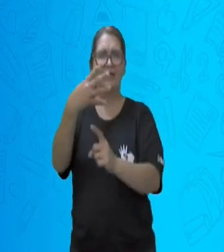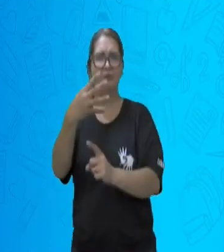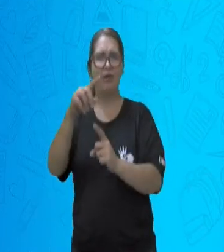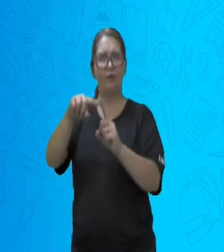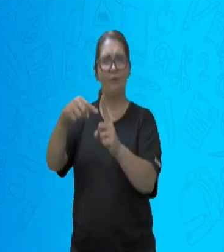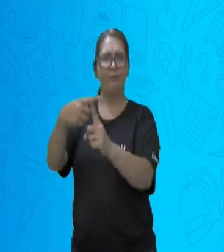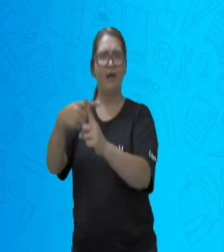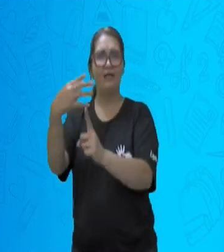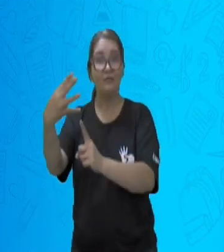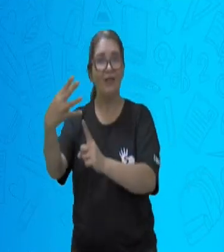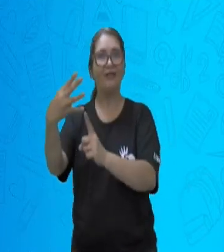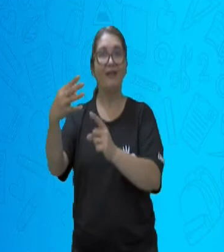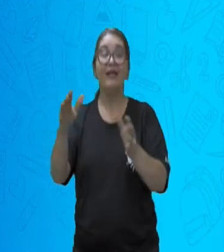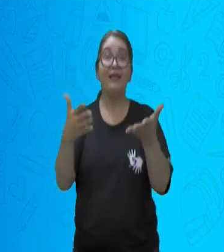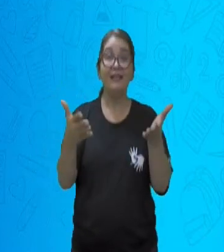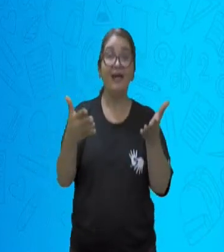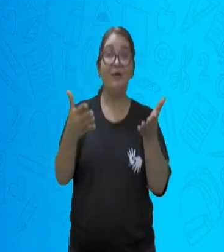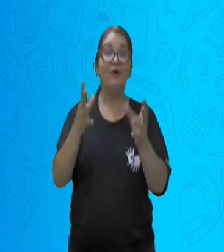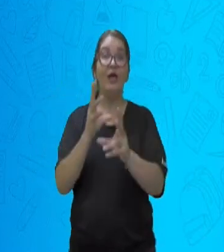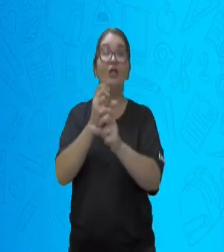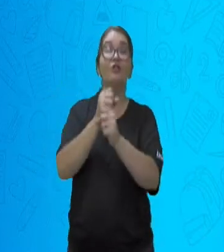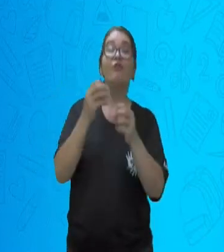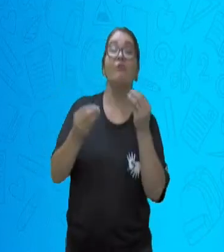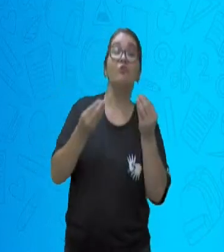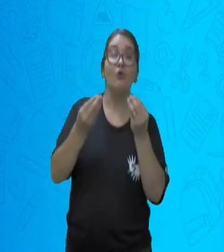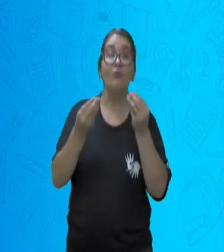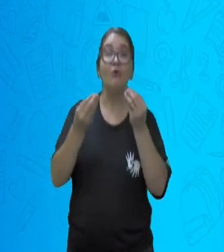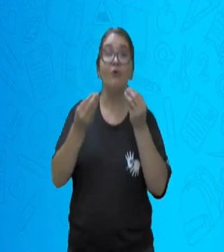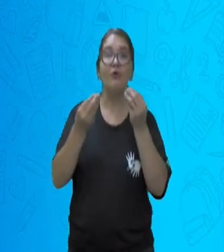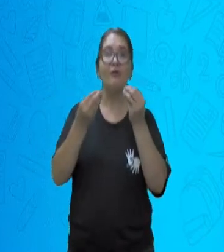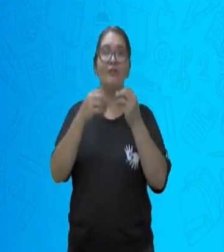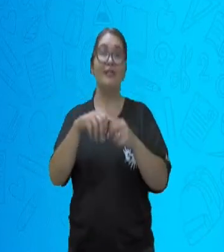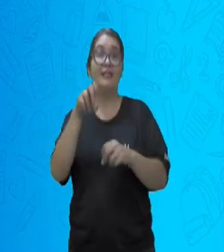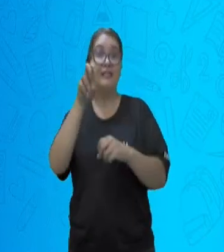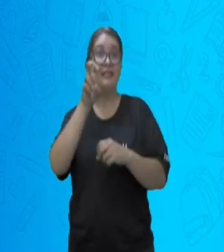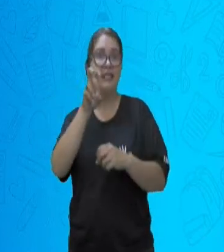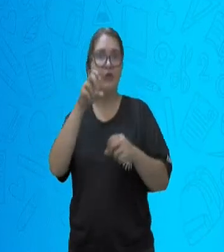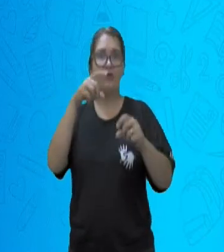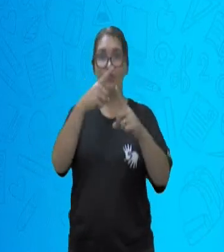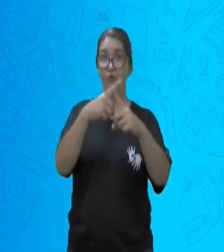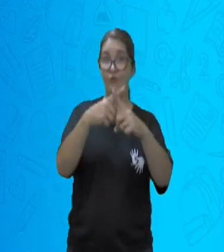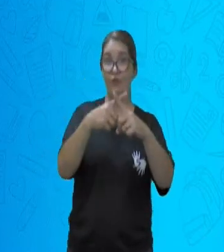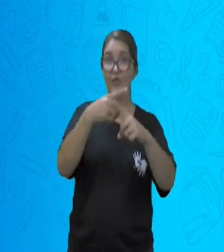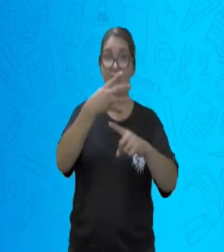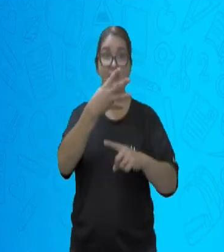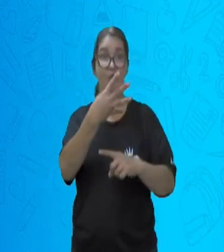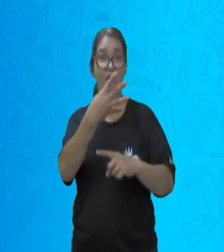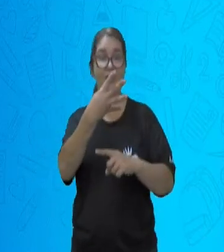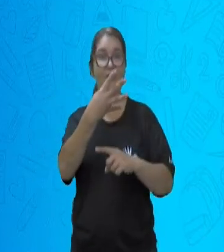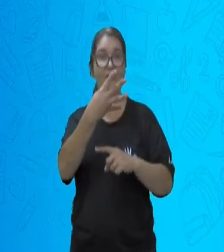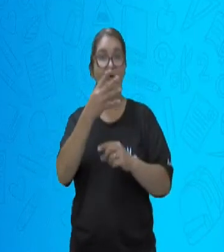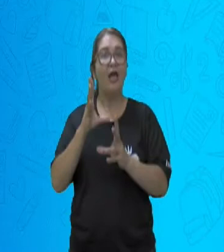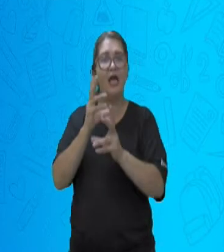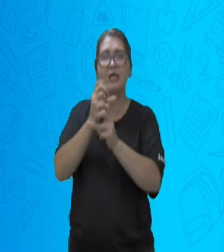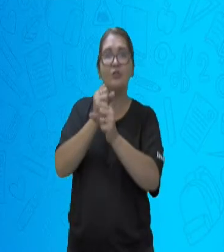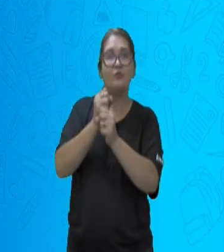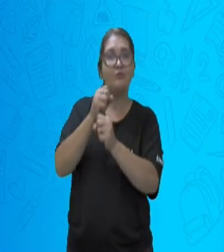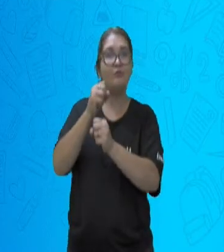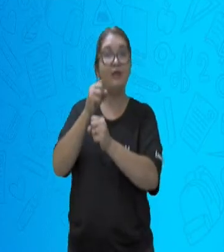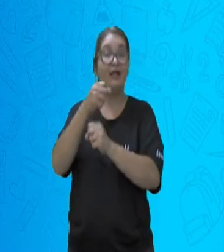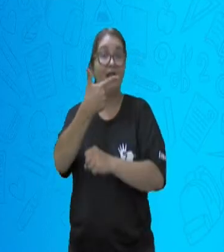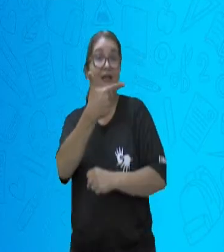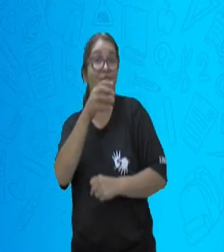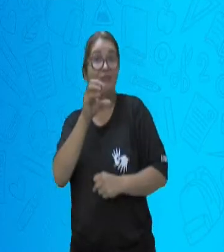fácil, 5 vezes 4 igual a 20. A multiplicação é o mesmo que repetir